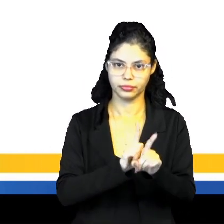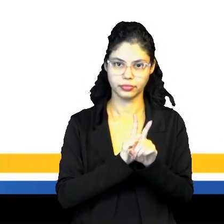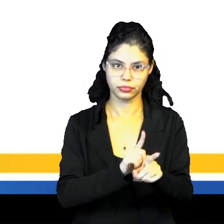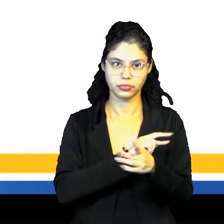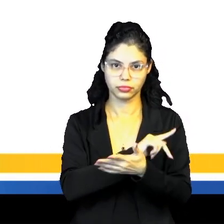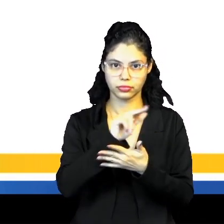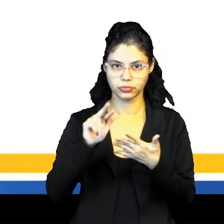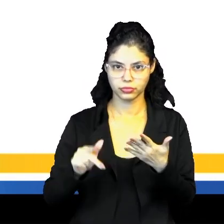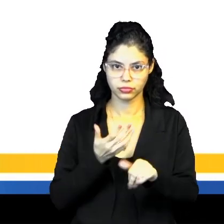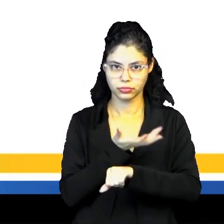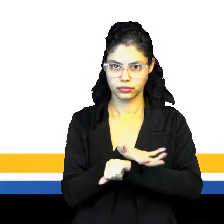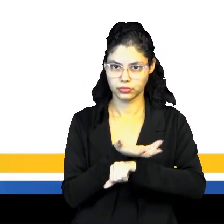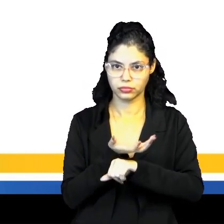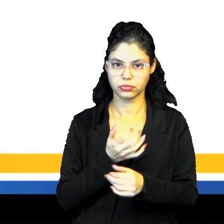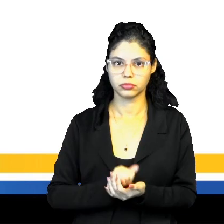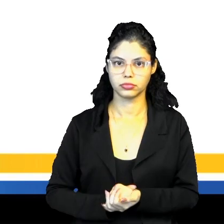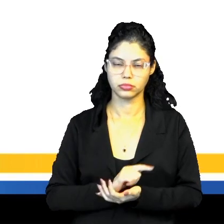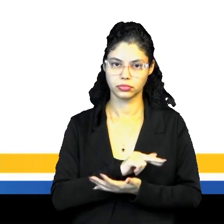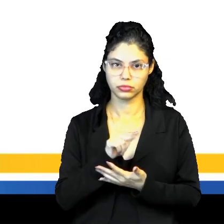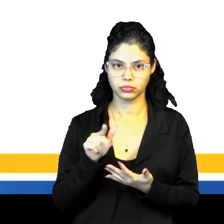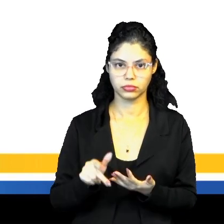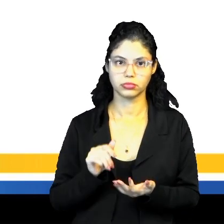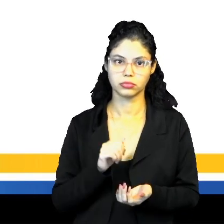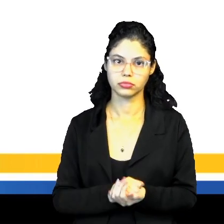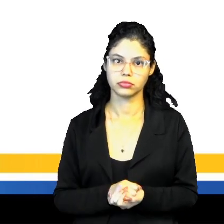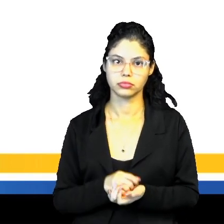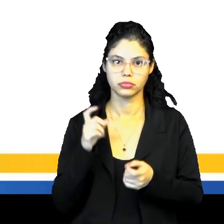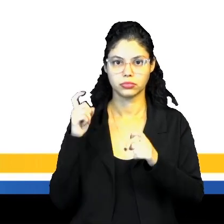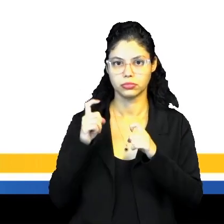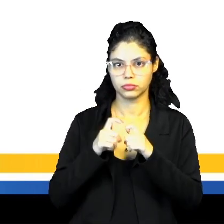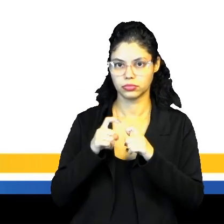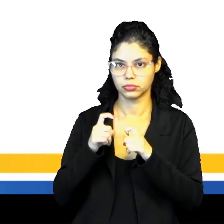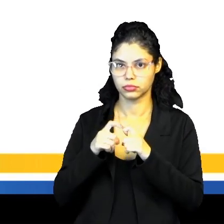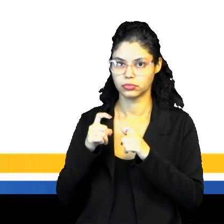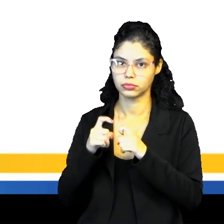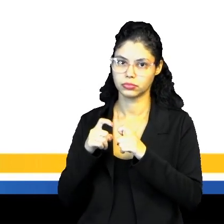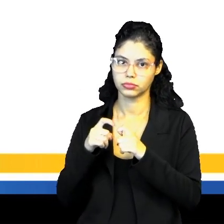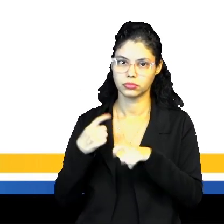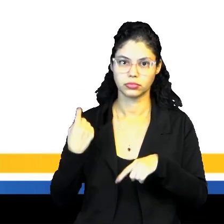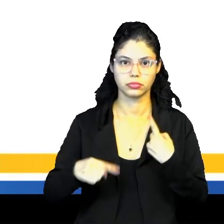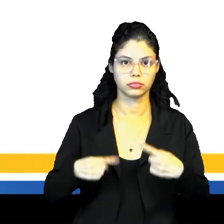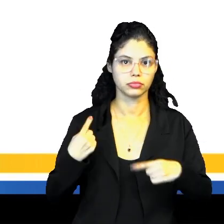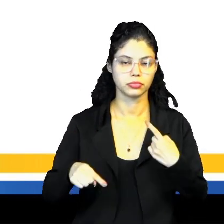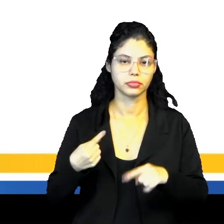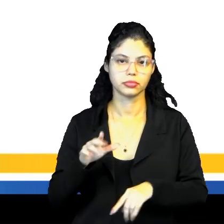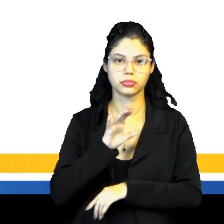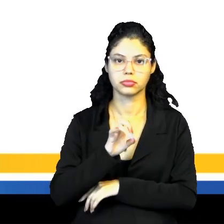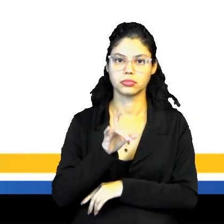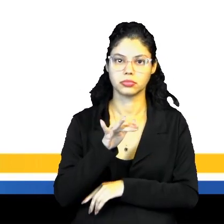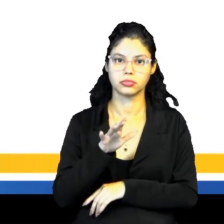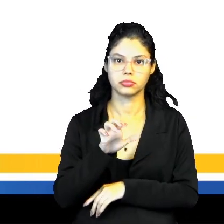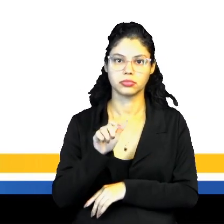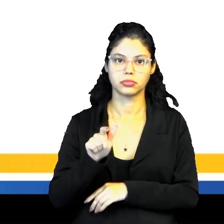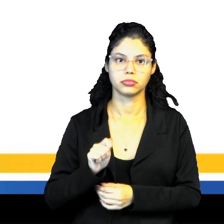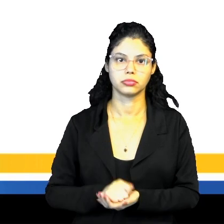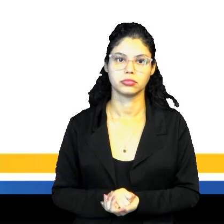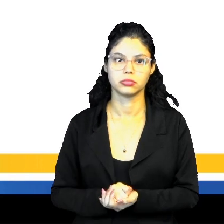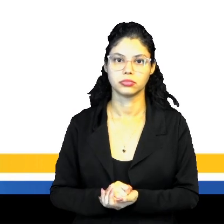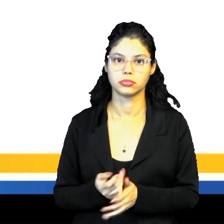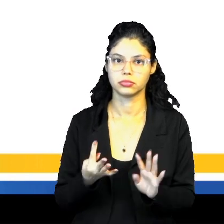relacionado a várias áreas, várias disciplinas. Como lá, aí os exemplos, Medicina, política,